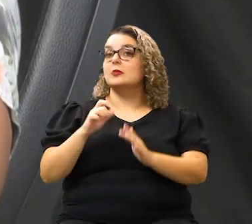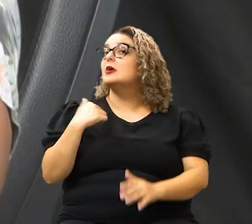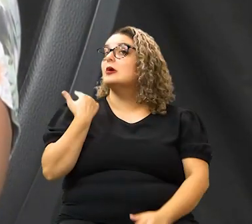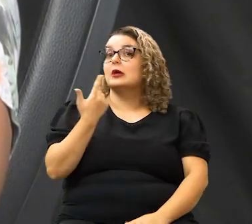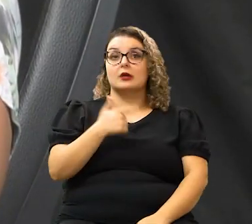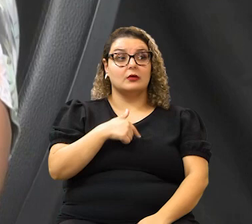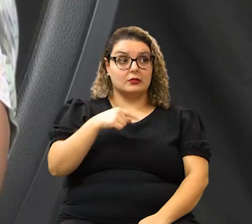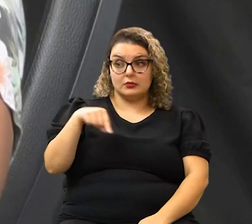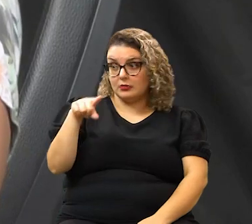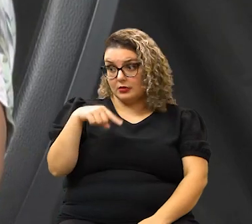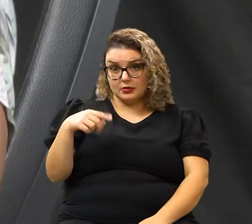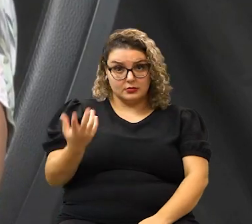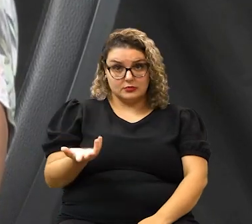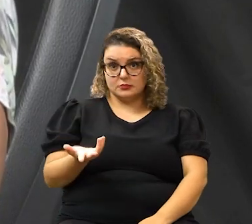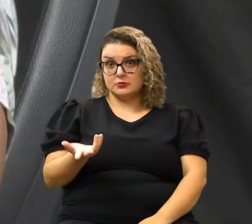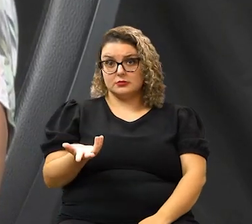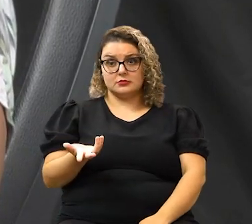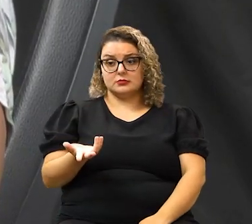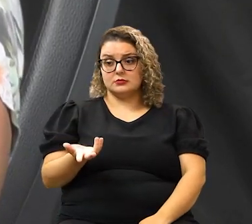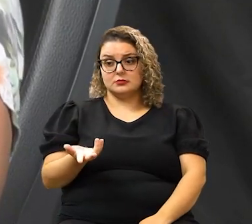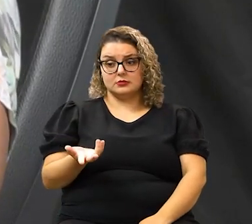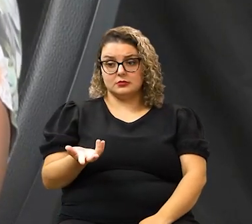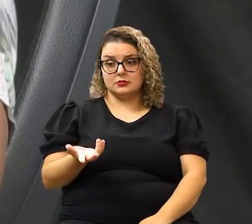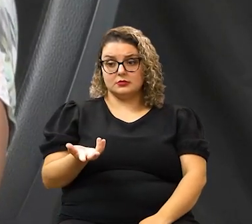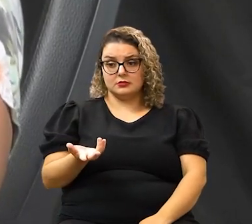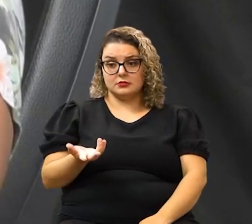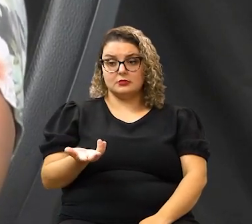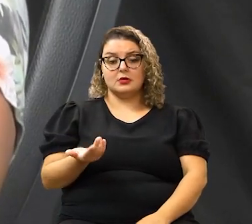Entendeu? É amassar barro mesmo, entendeu? Não tem,